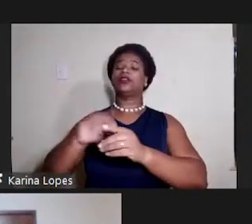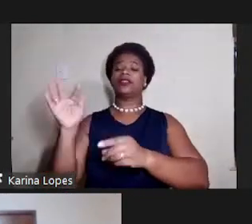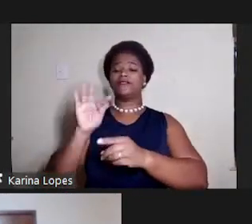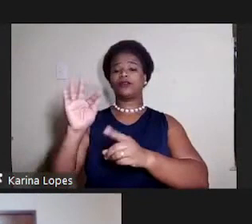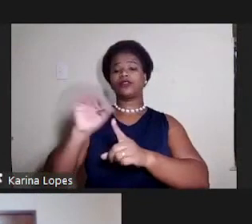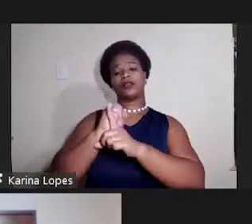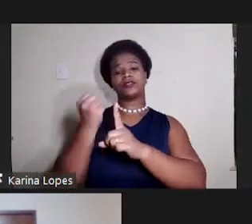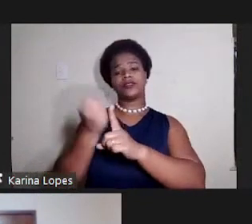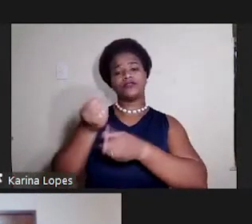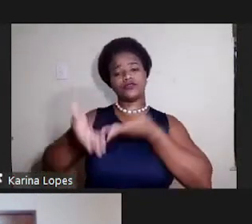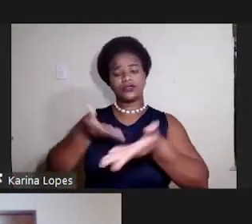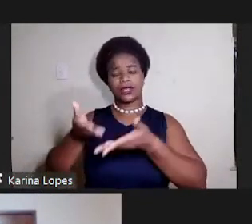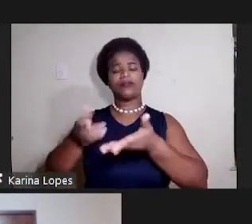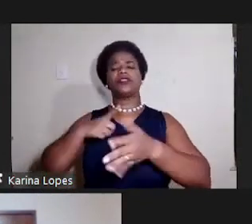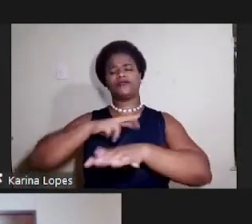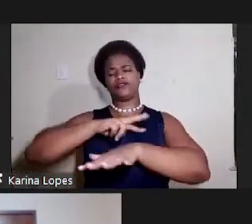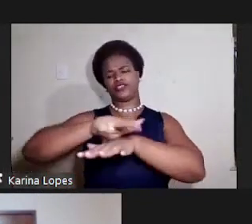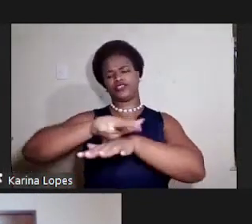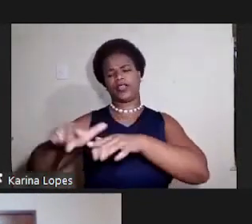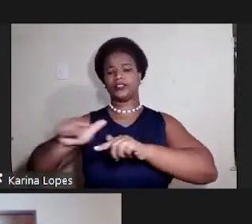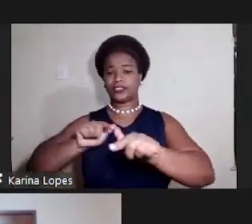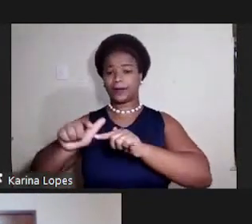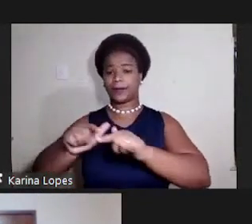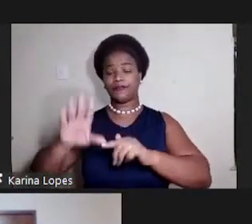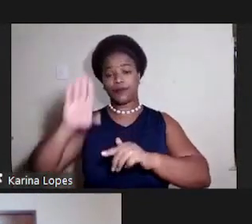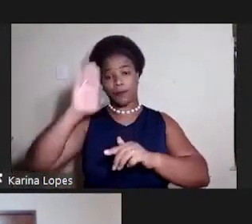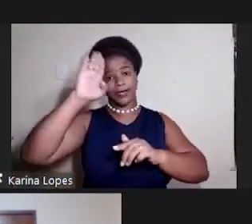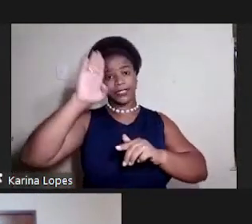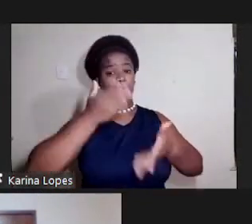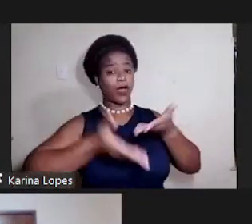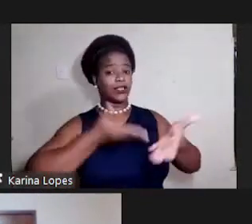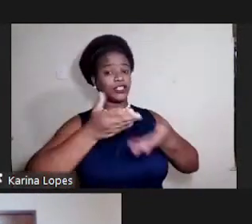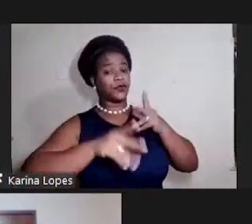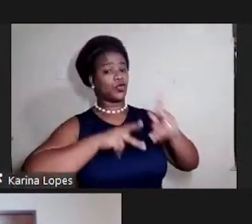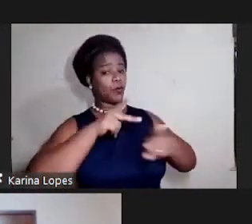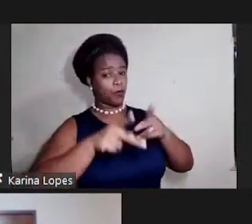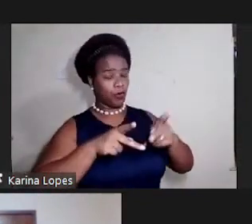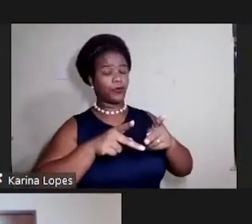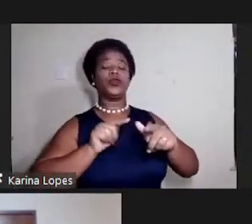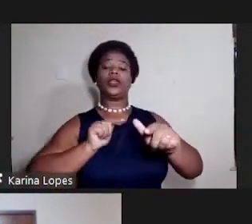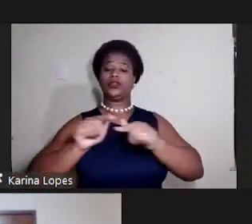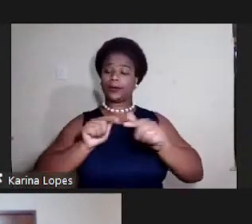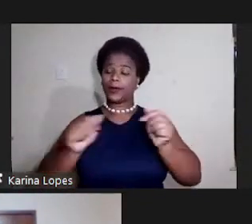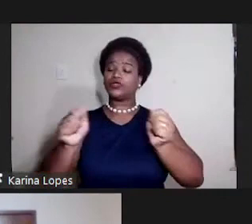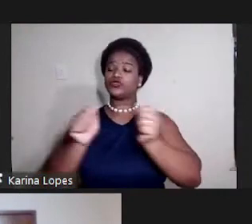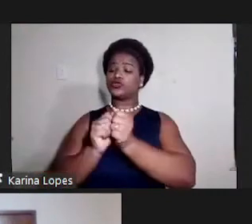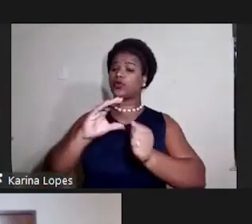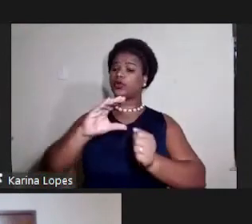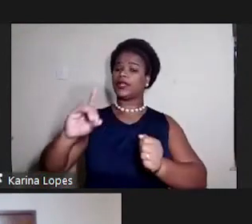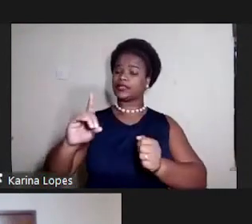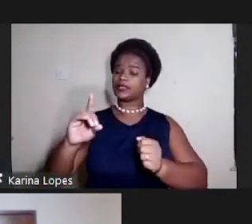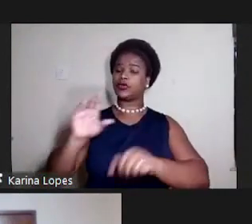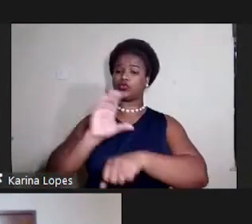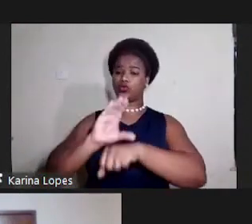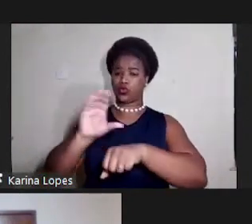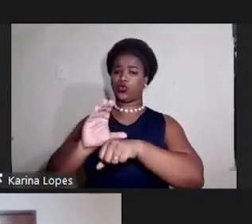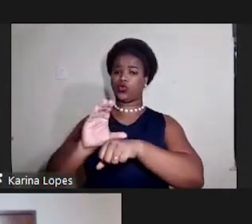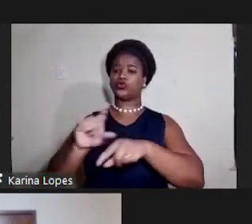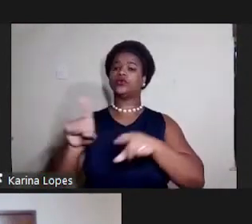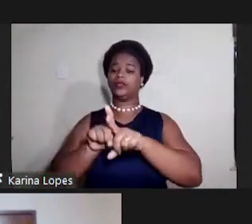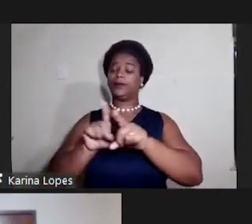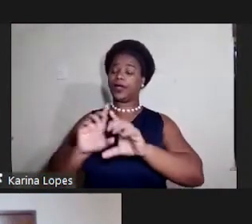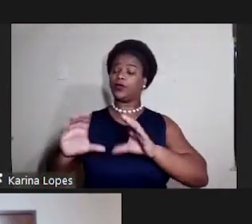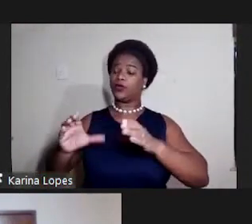Destacou-se pelo atendimento ao público e o trabalho realizado junto à coordenação do curso, sendo reconhecido pelo corpo discente e